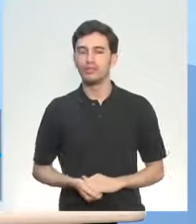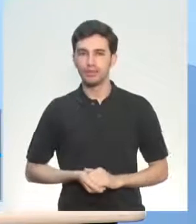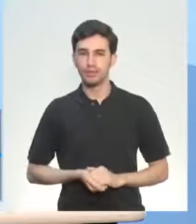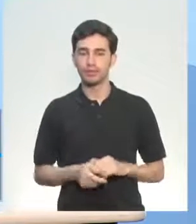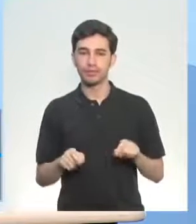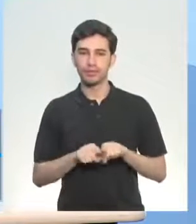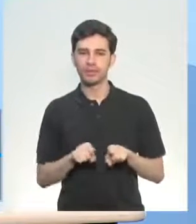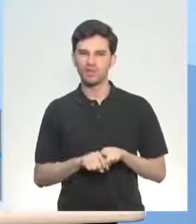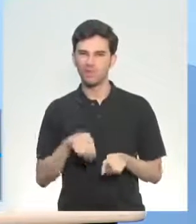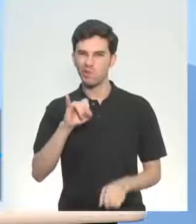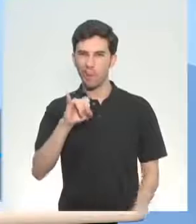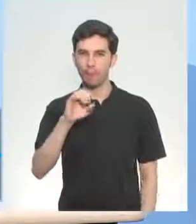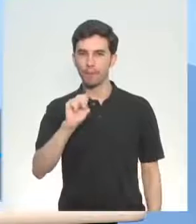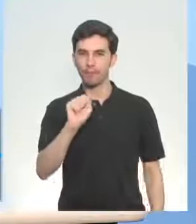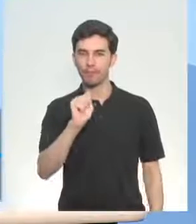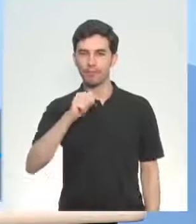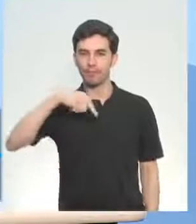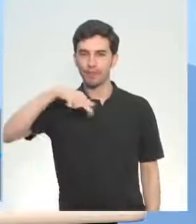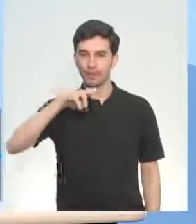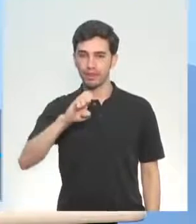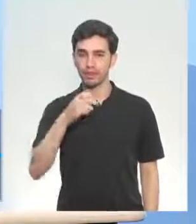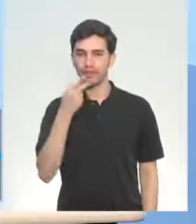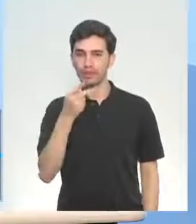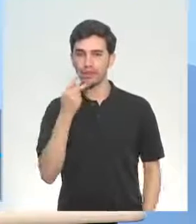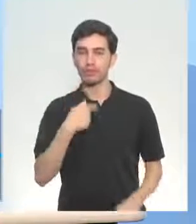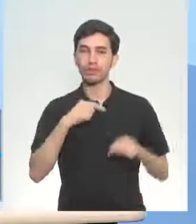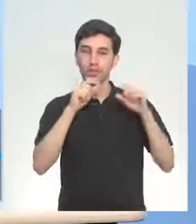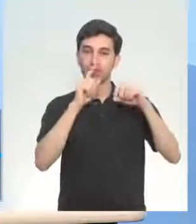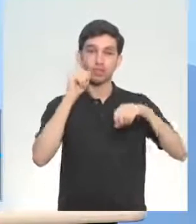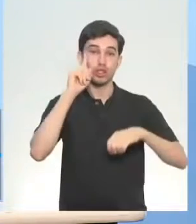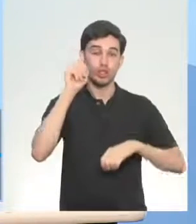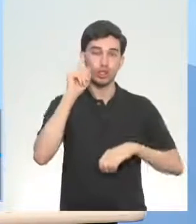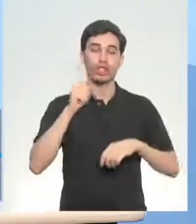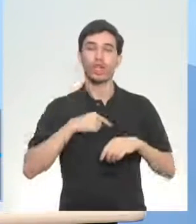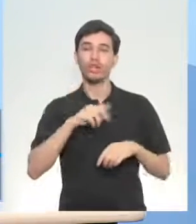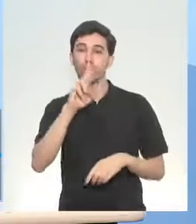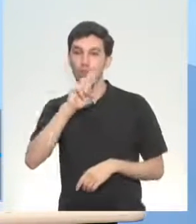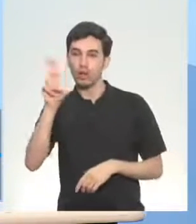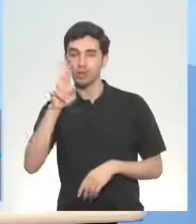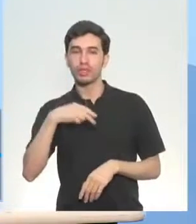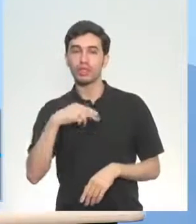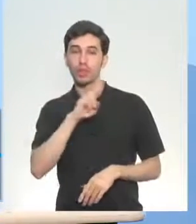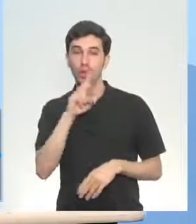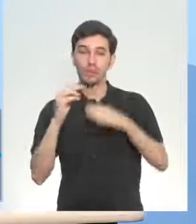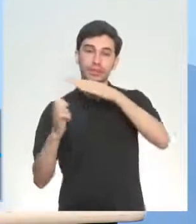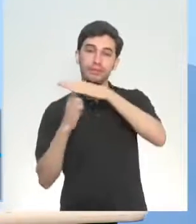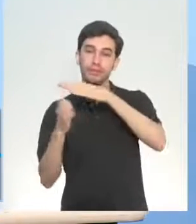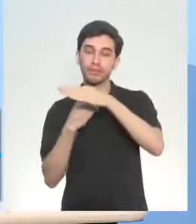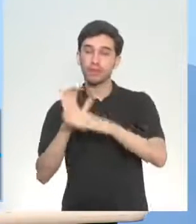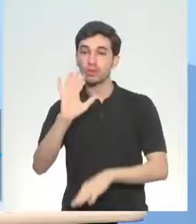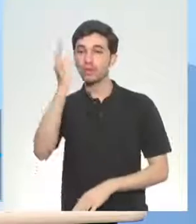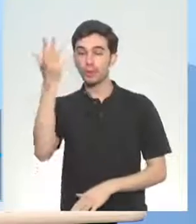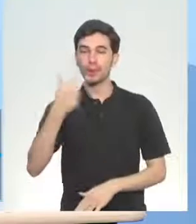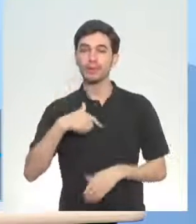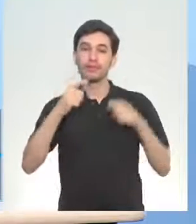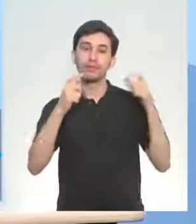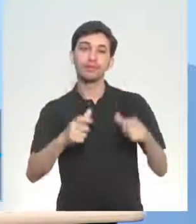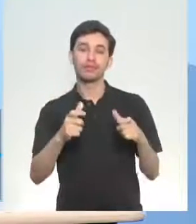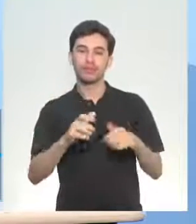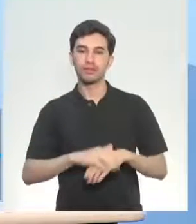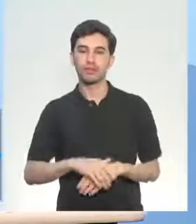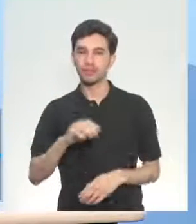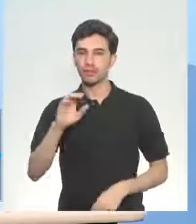O Isaac da Proângela colocou data, nome da empresa, ocorrido e local.